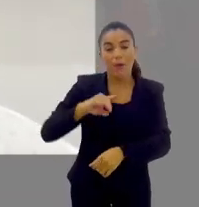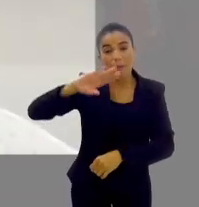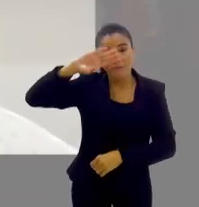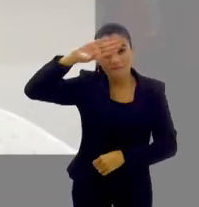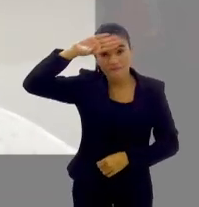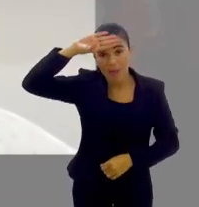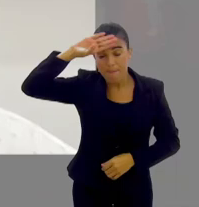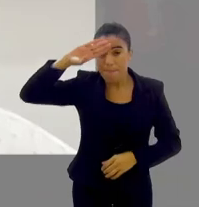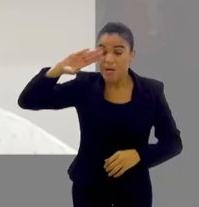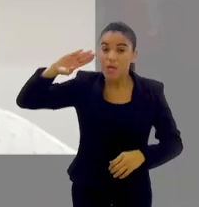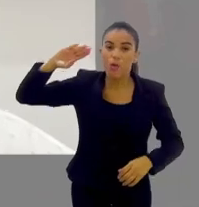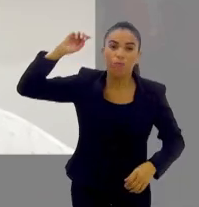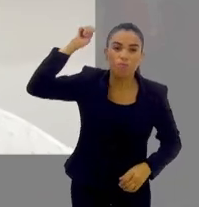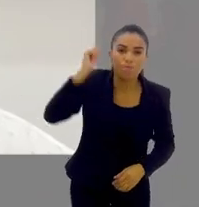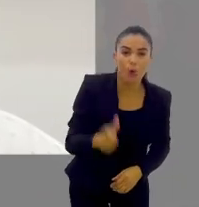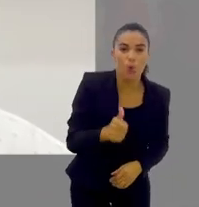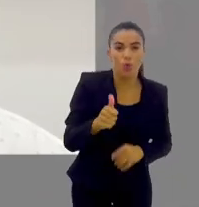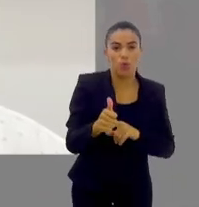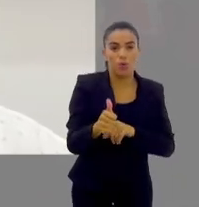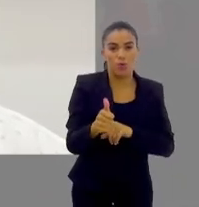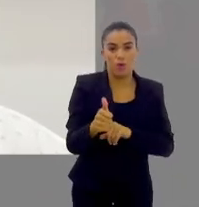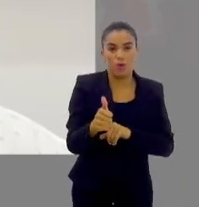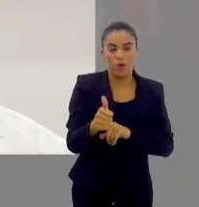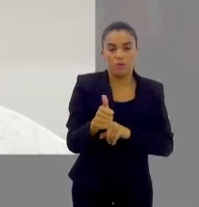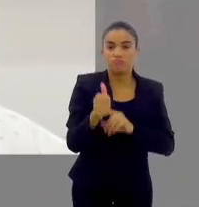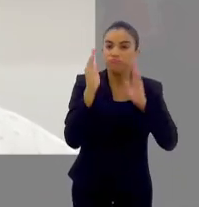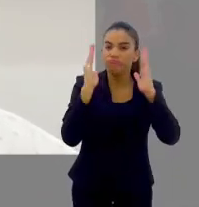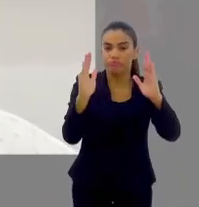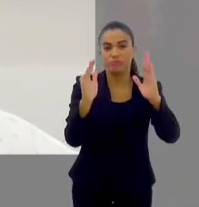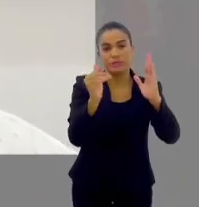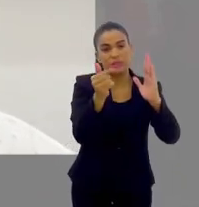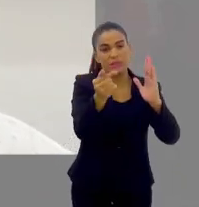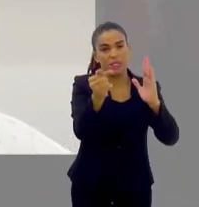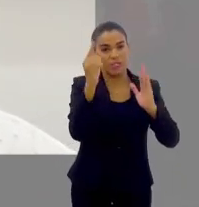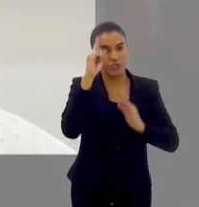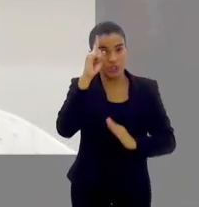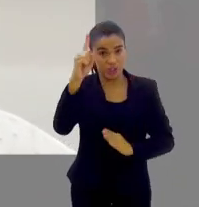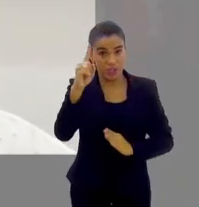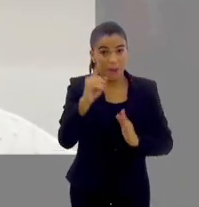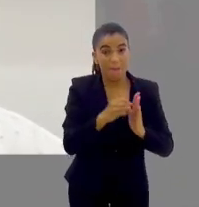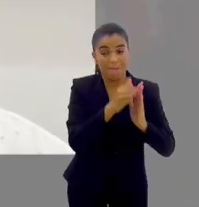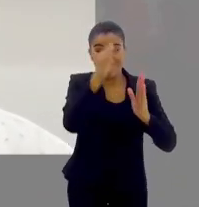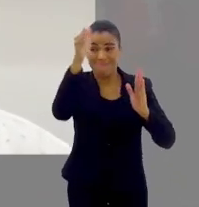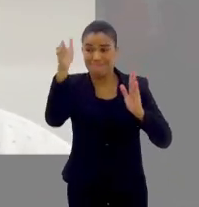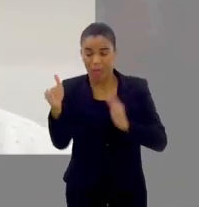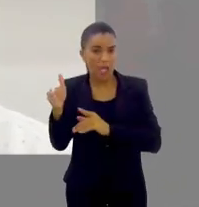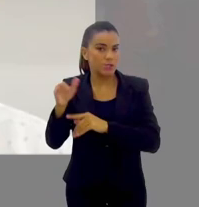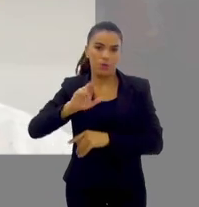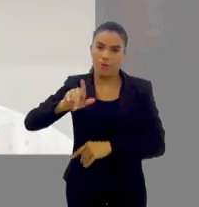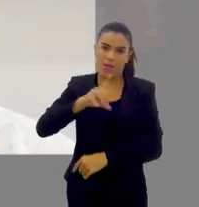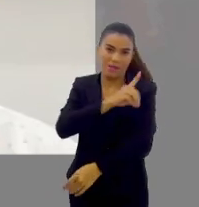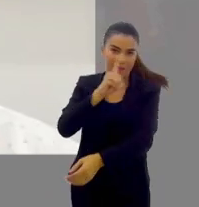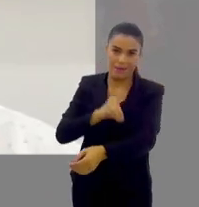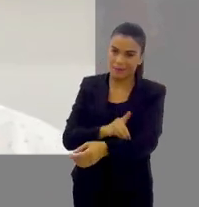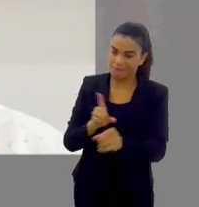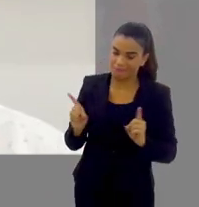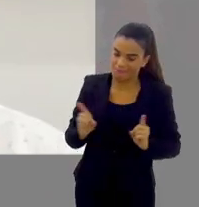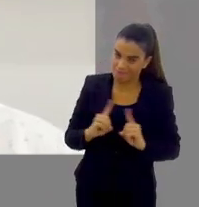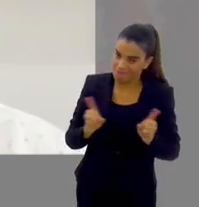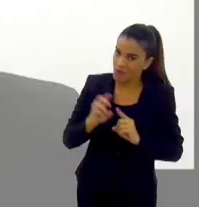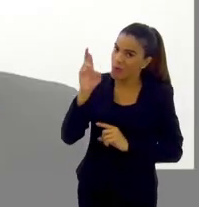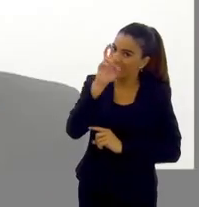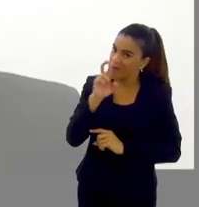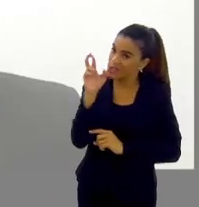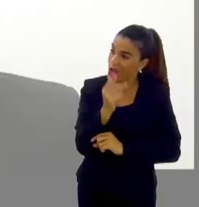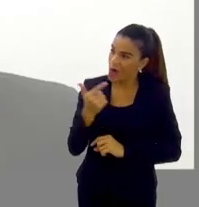doença febril aguda cuja febre não passa de 7 dias. Se ela passa de 7 dias, não é dengue. Tá?